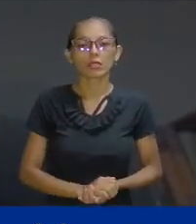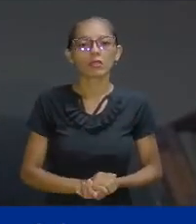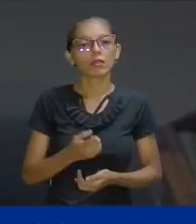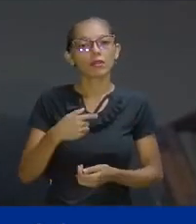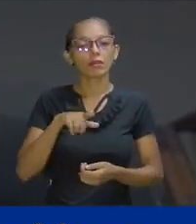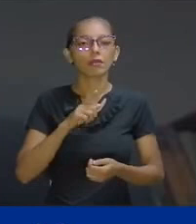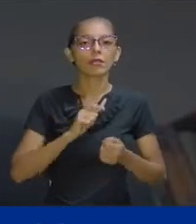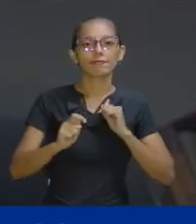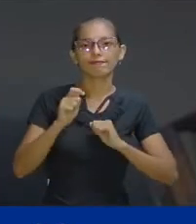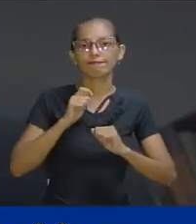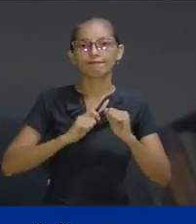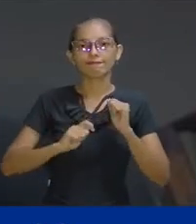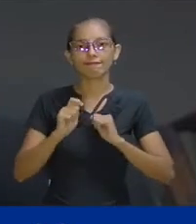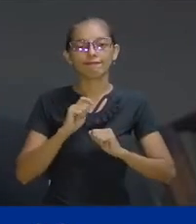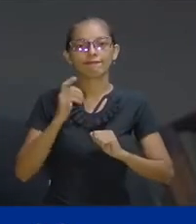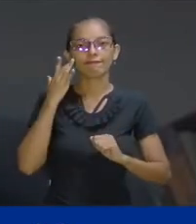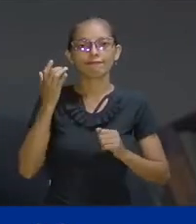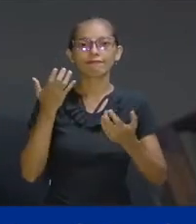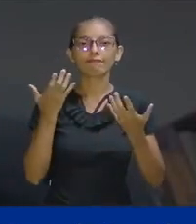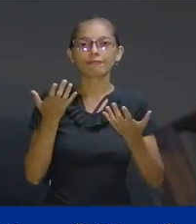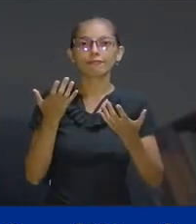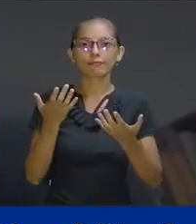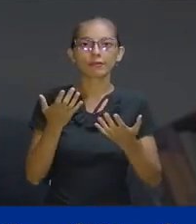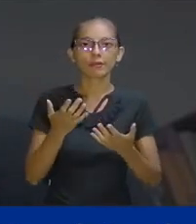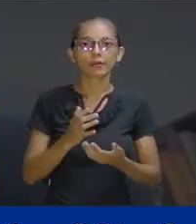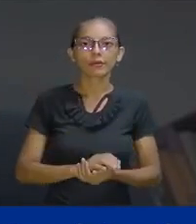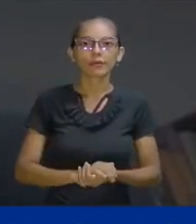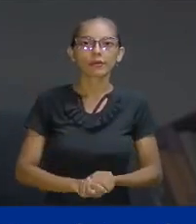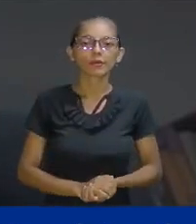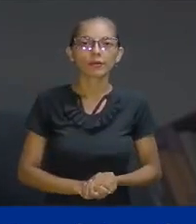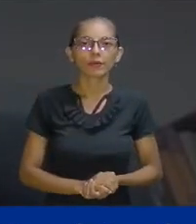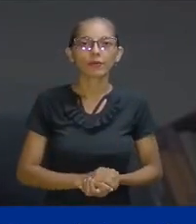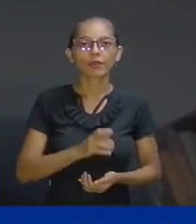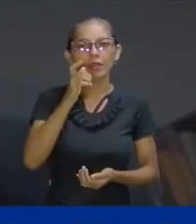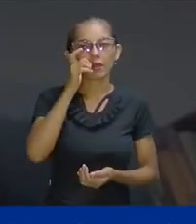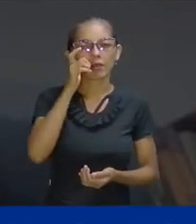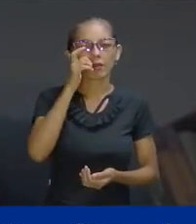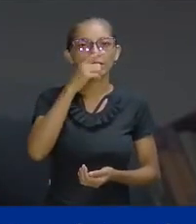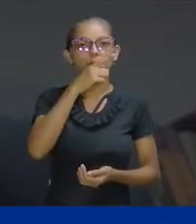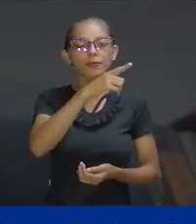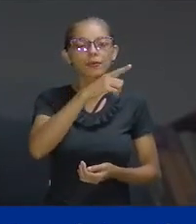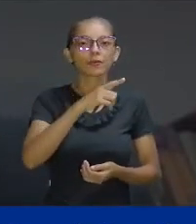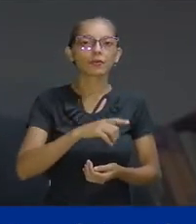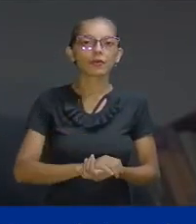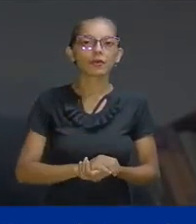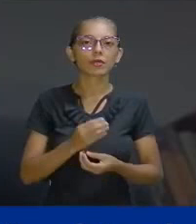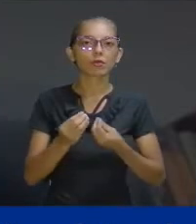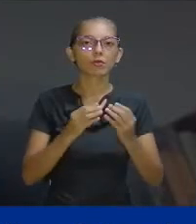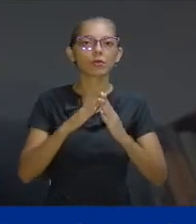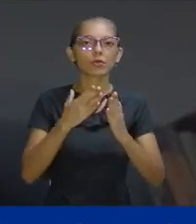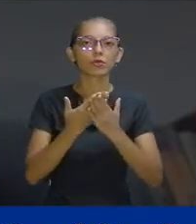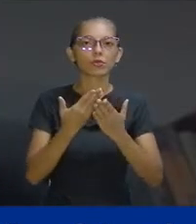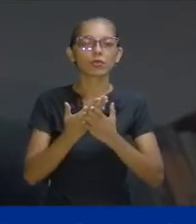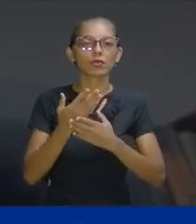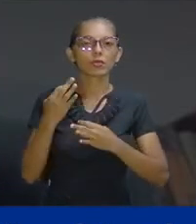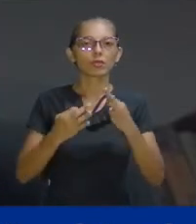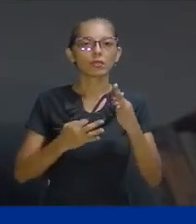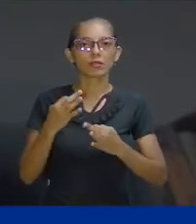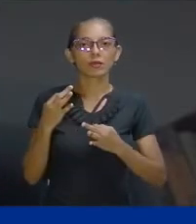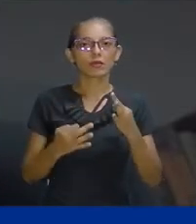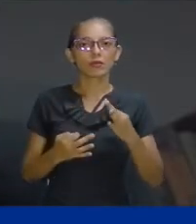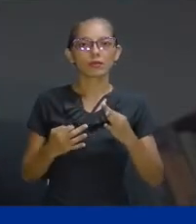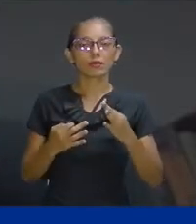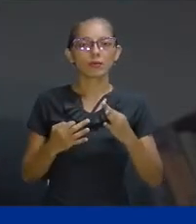né, que possa colaborar, que o papel da nossa escola judiciária, através da nossa justiça eleitoral,